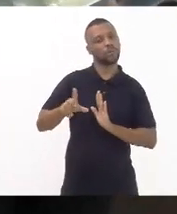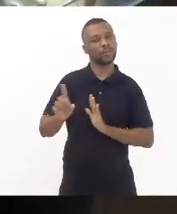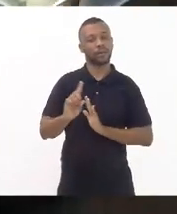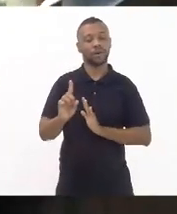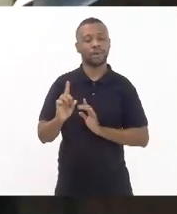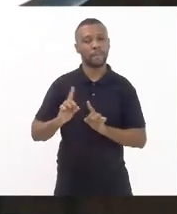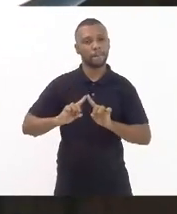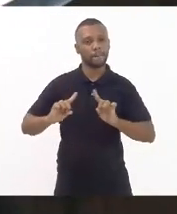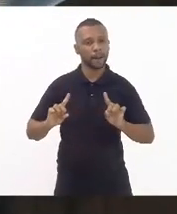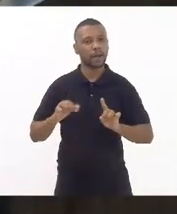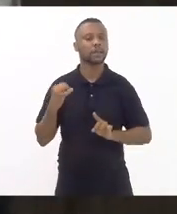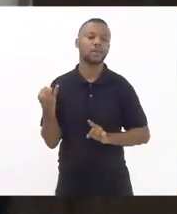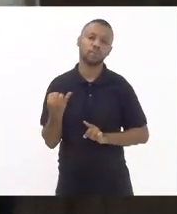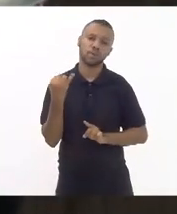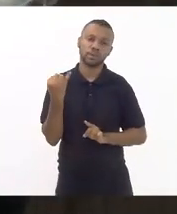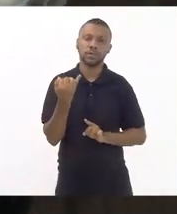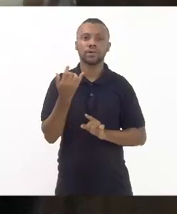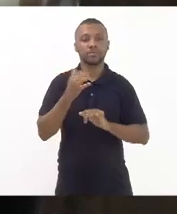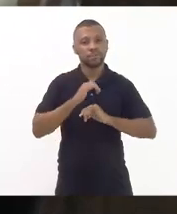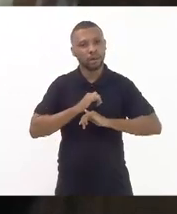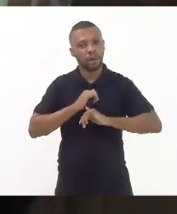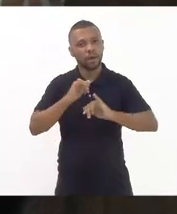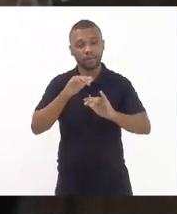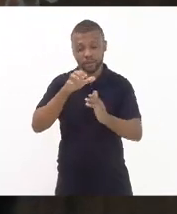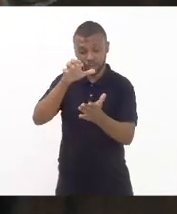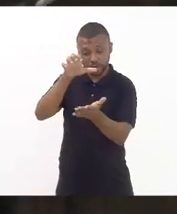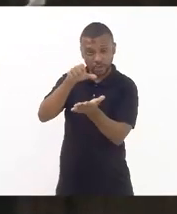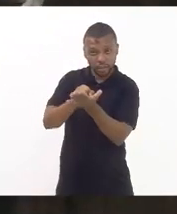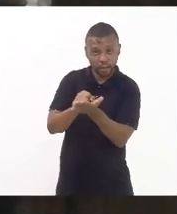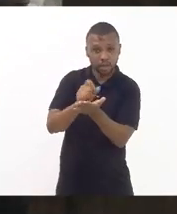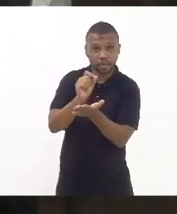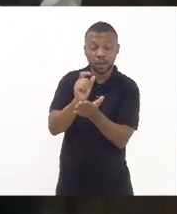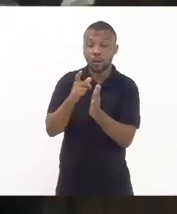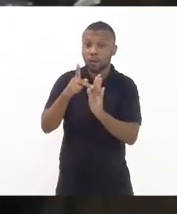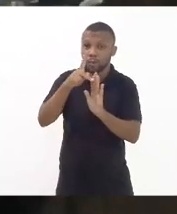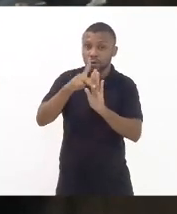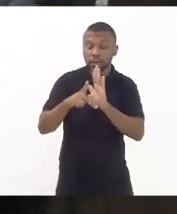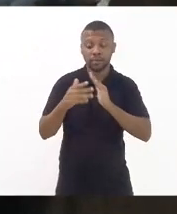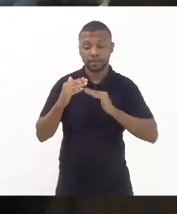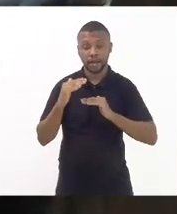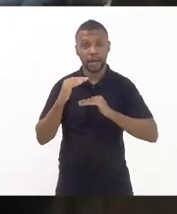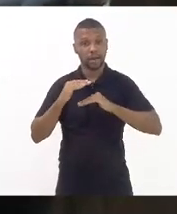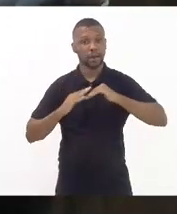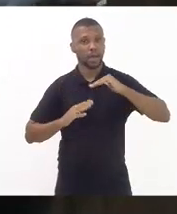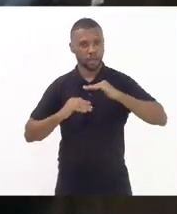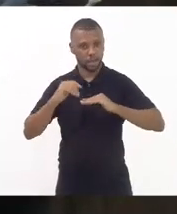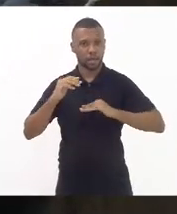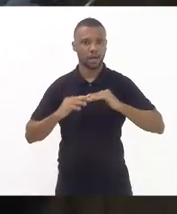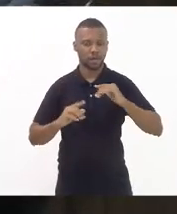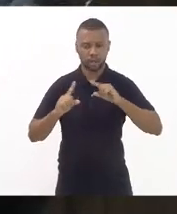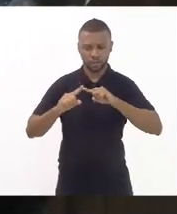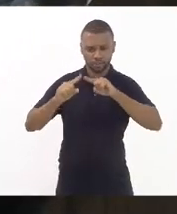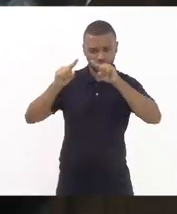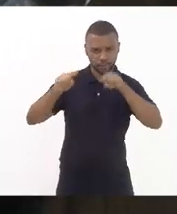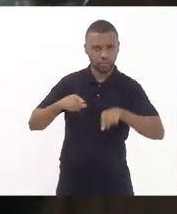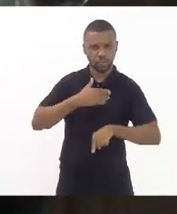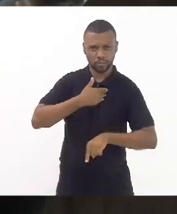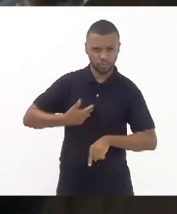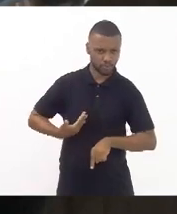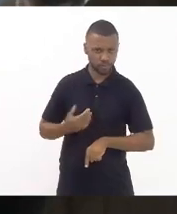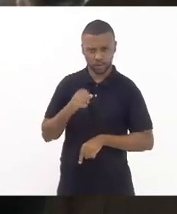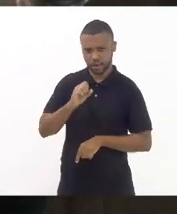presidente, que o projeto da carreira do controle interno, que chegou